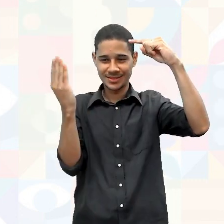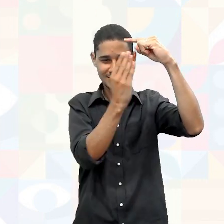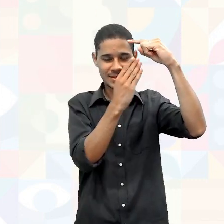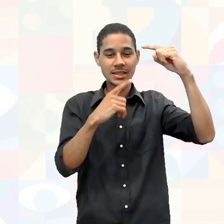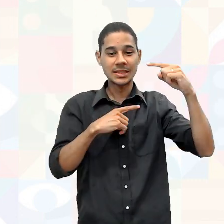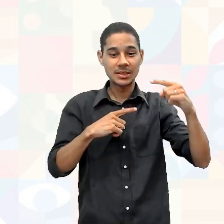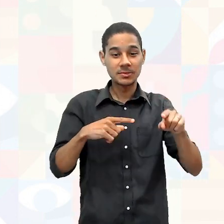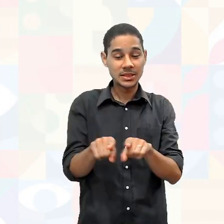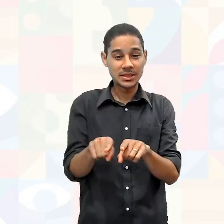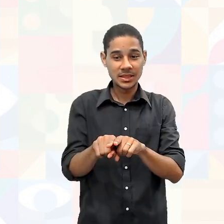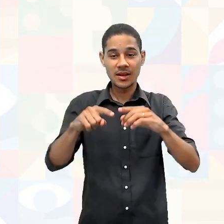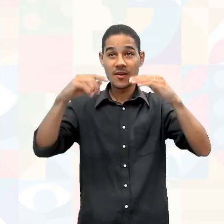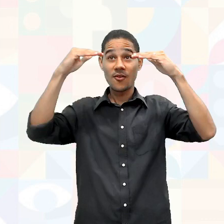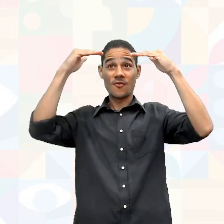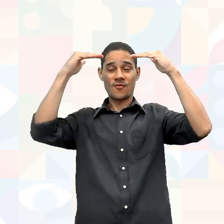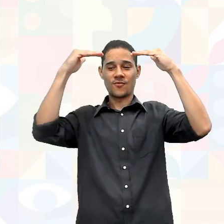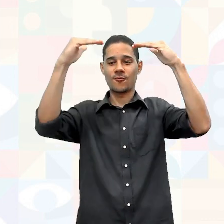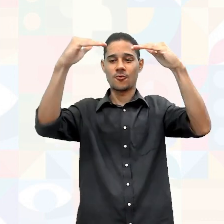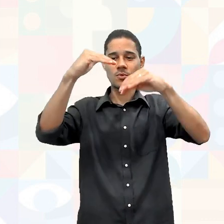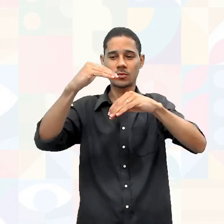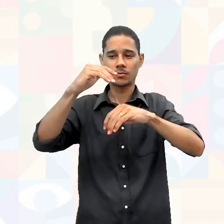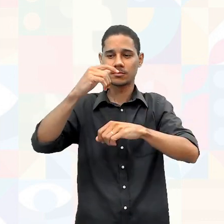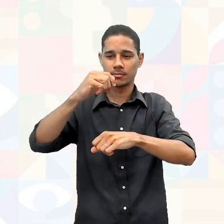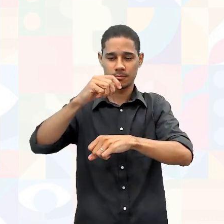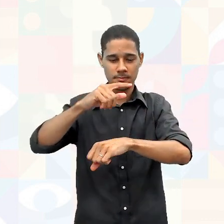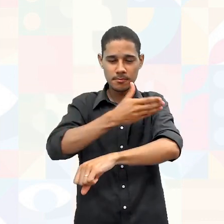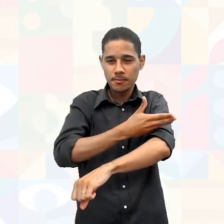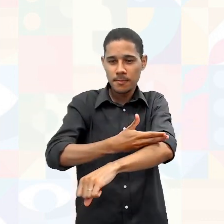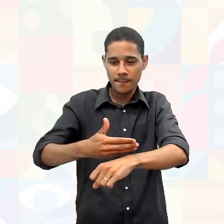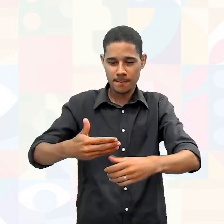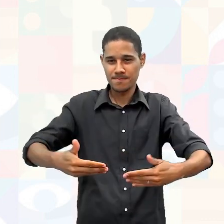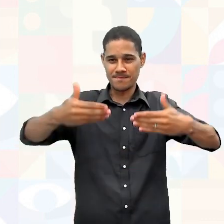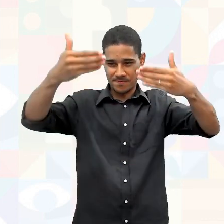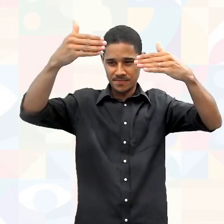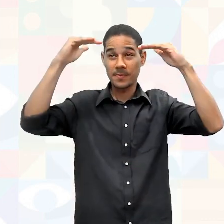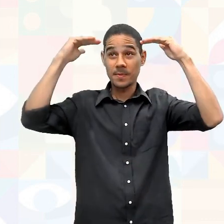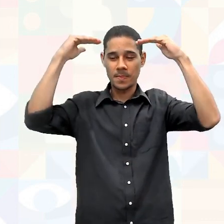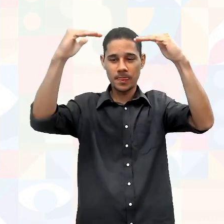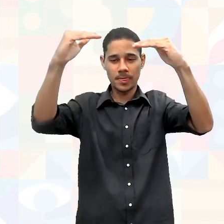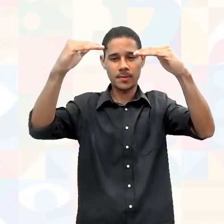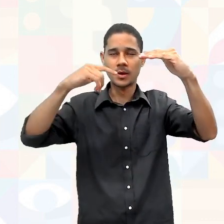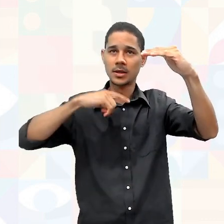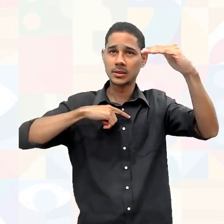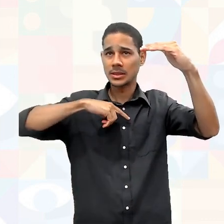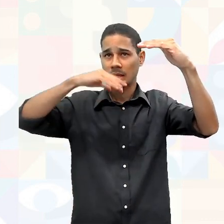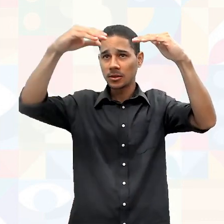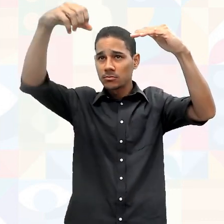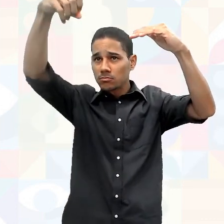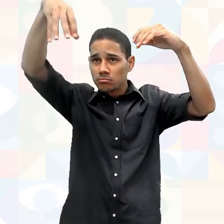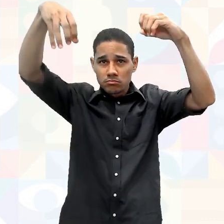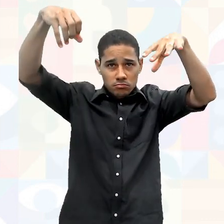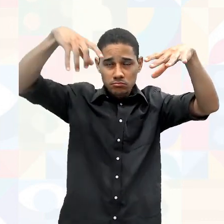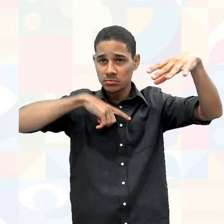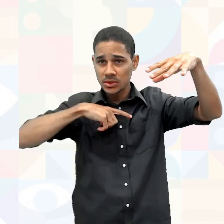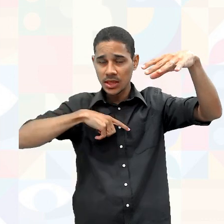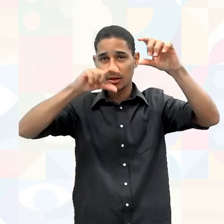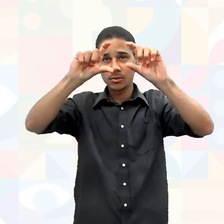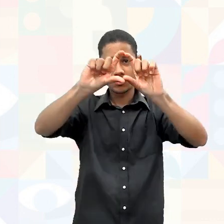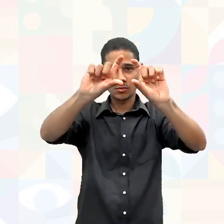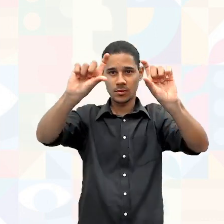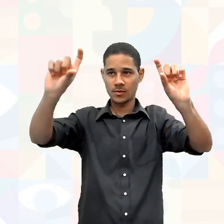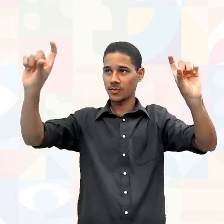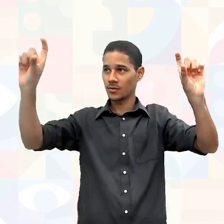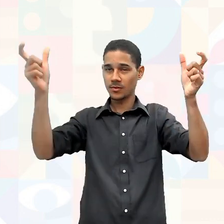gesso, onde você precisa estipular onde é que ele acaba, onde é que tem uma sanca, se você vai colocar uma iluminação dentro desse forro. Todos